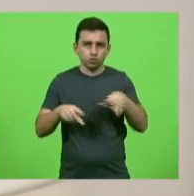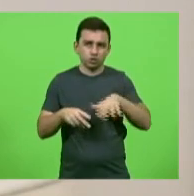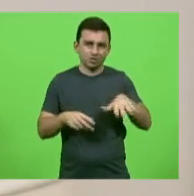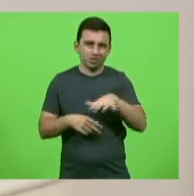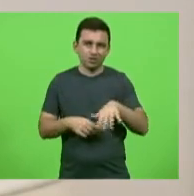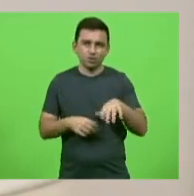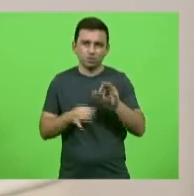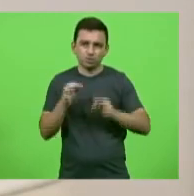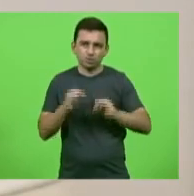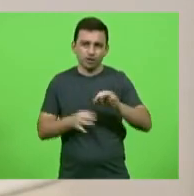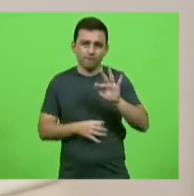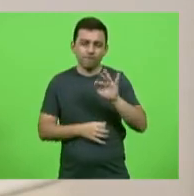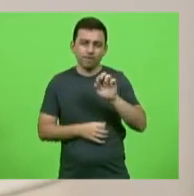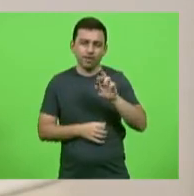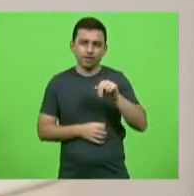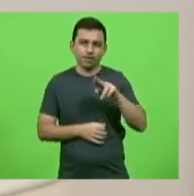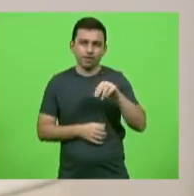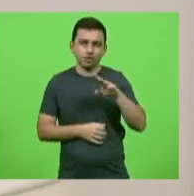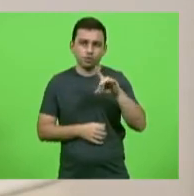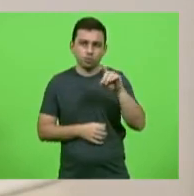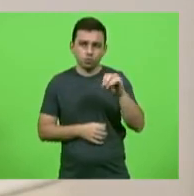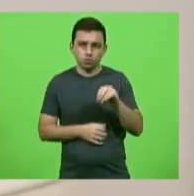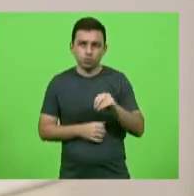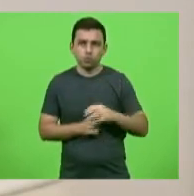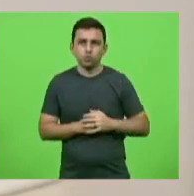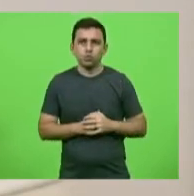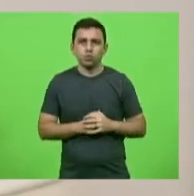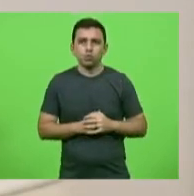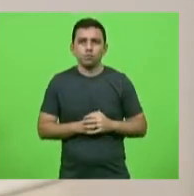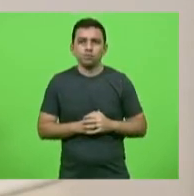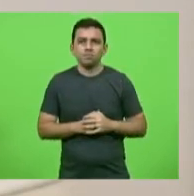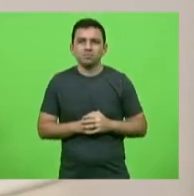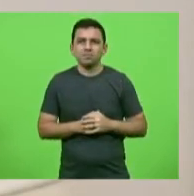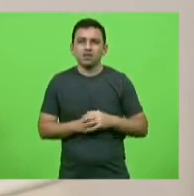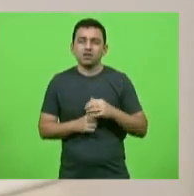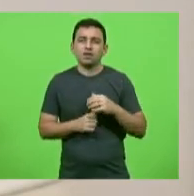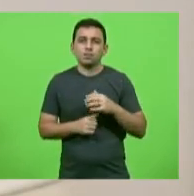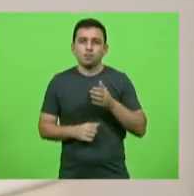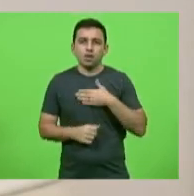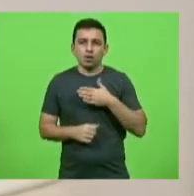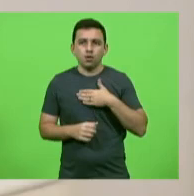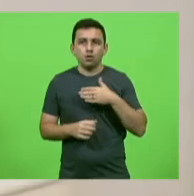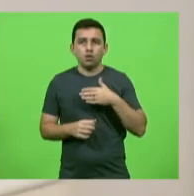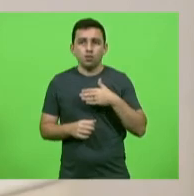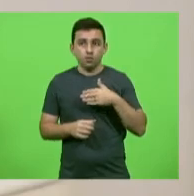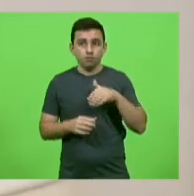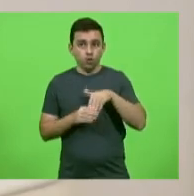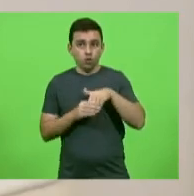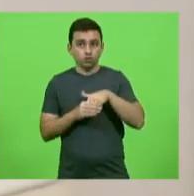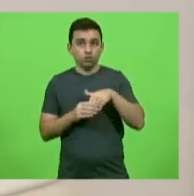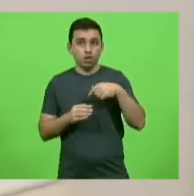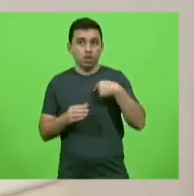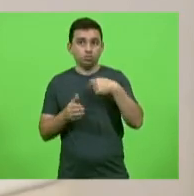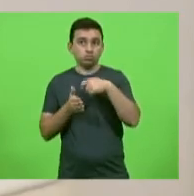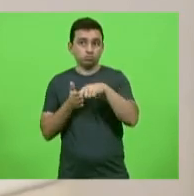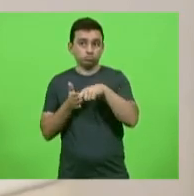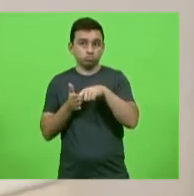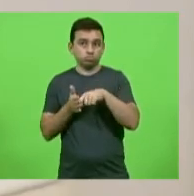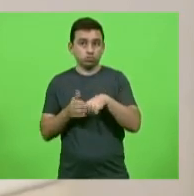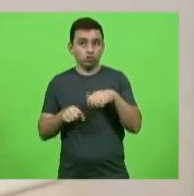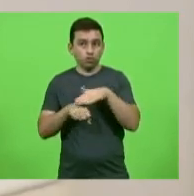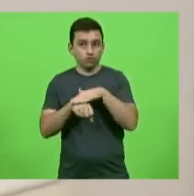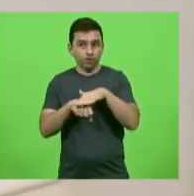da Silva Comim, em Verbes. Aqui, excelências, no meu voto, eu transcrevo toda, praticamente toda a conversa entre